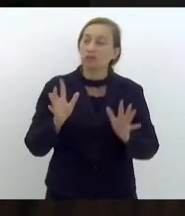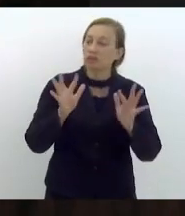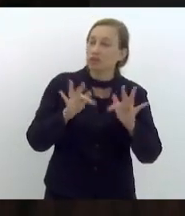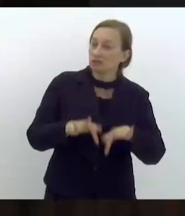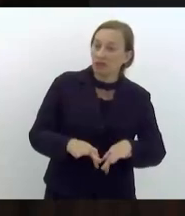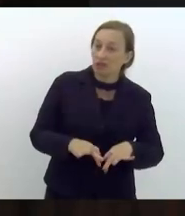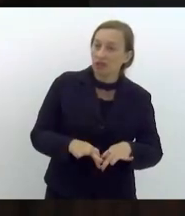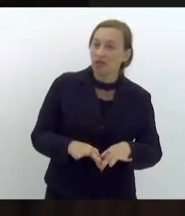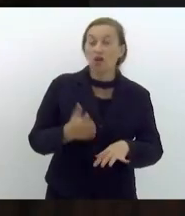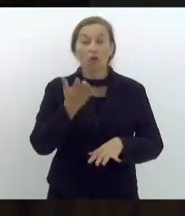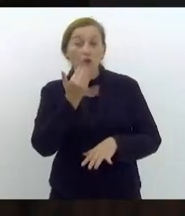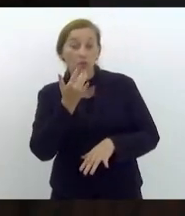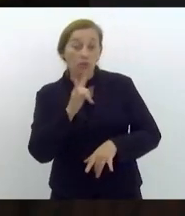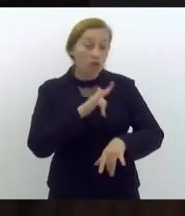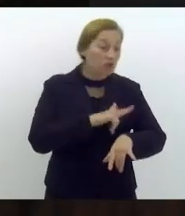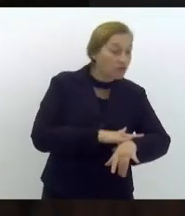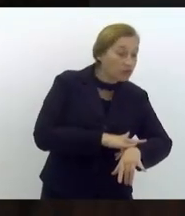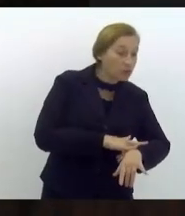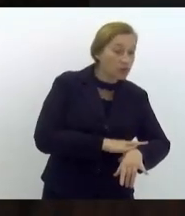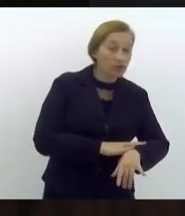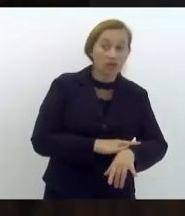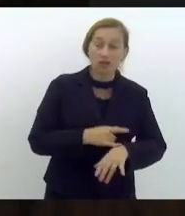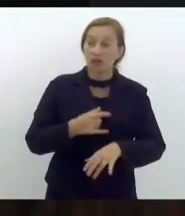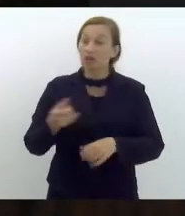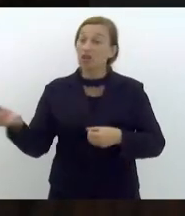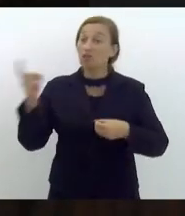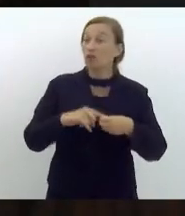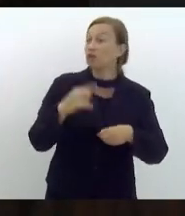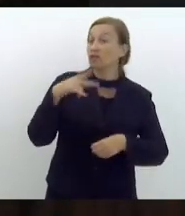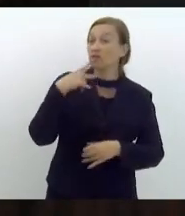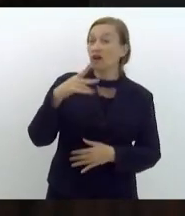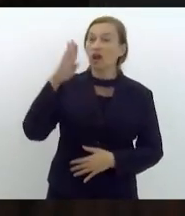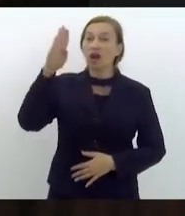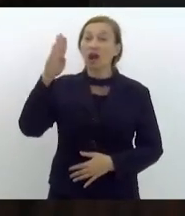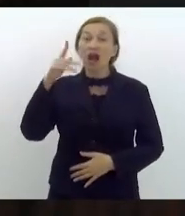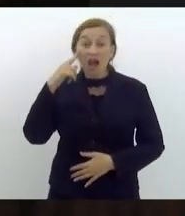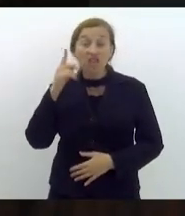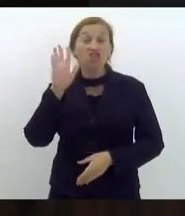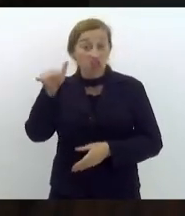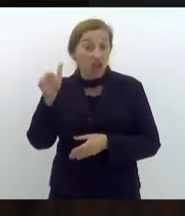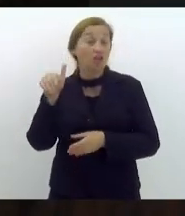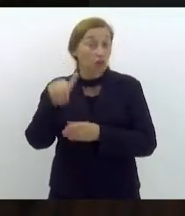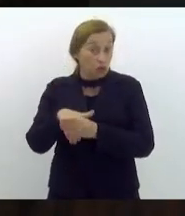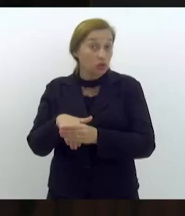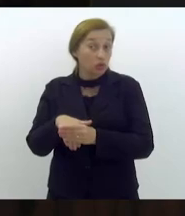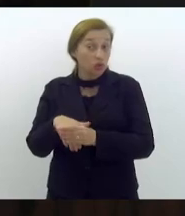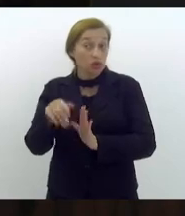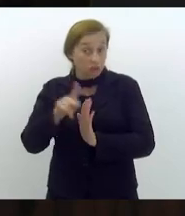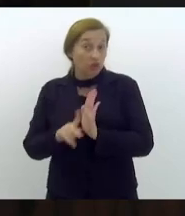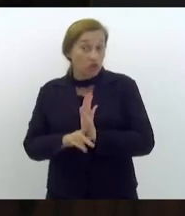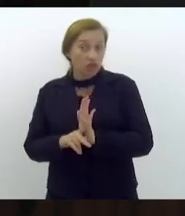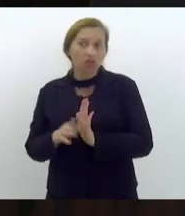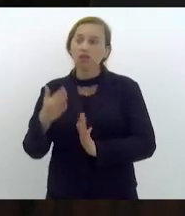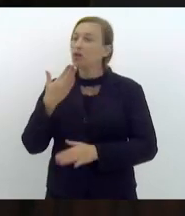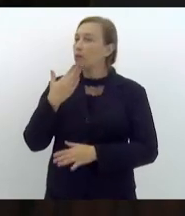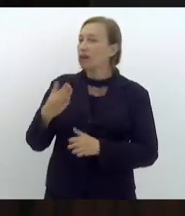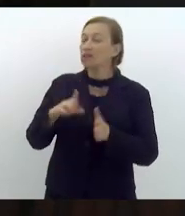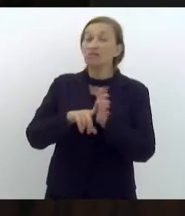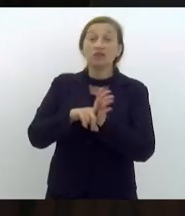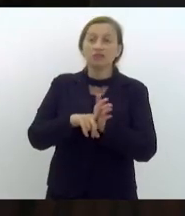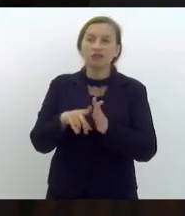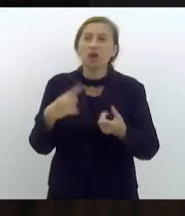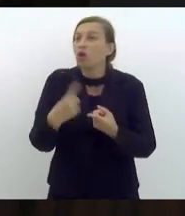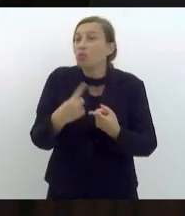é come pão ou como que quer e volta e diz ah já voltou esse esse verificação